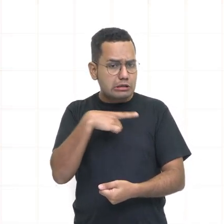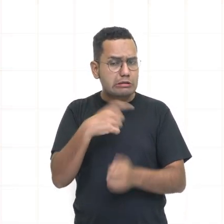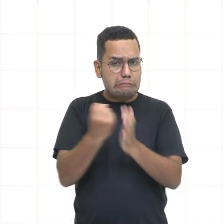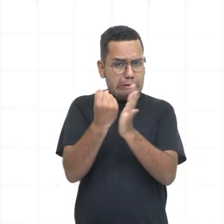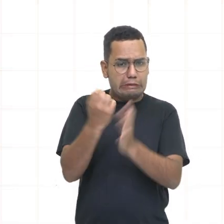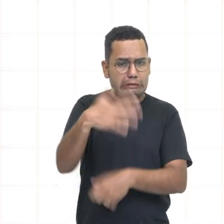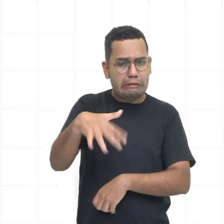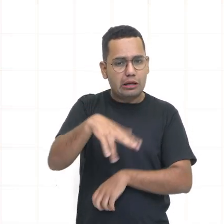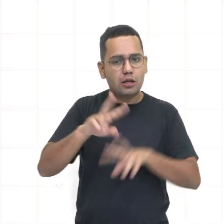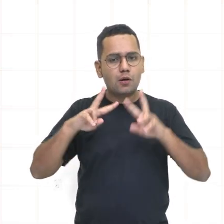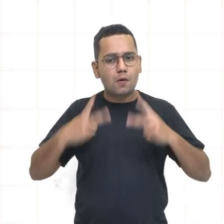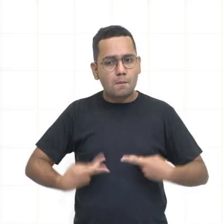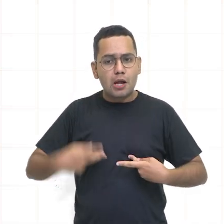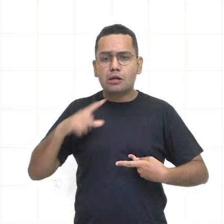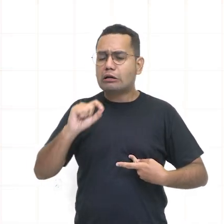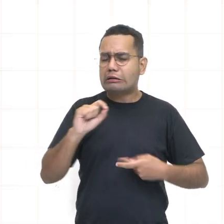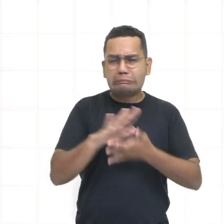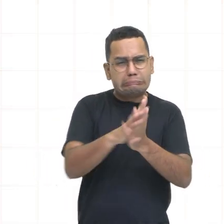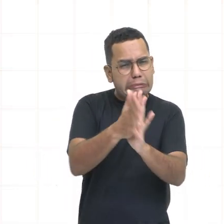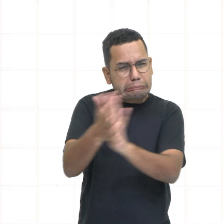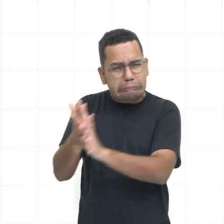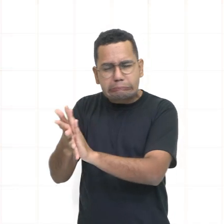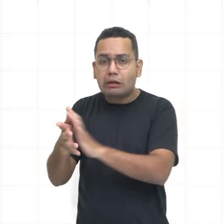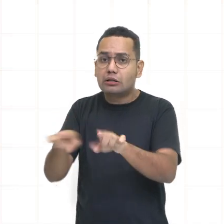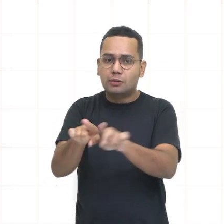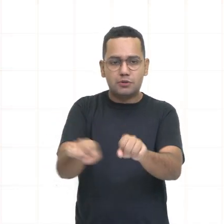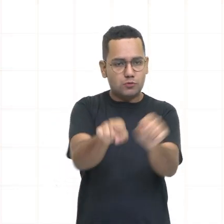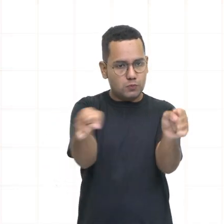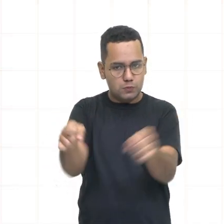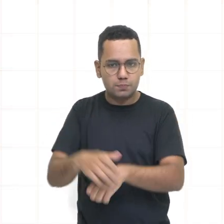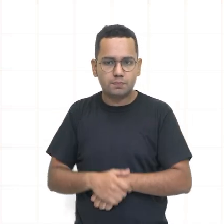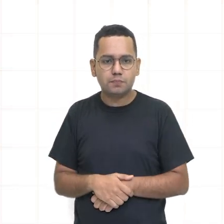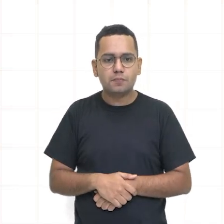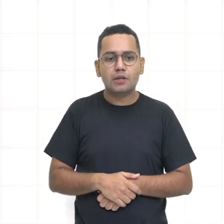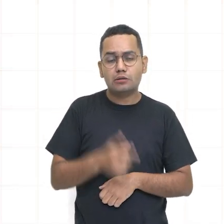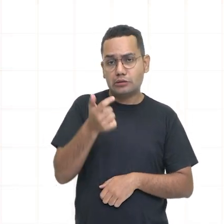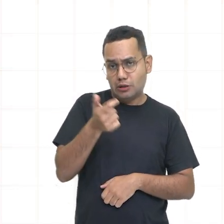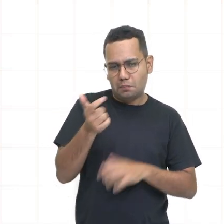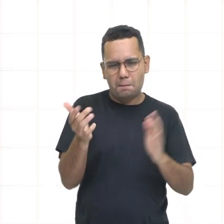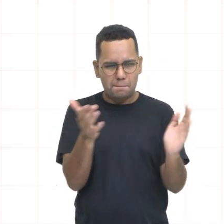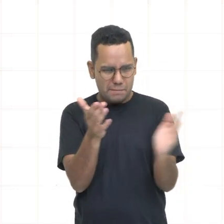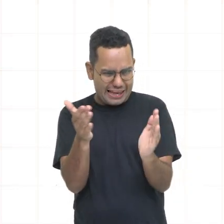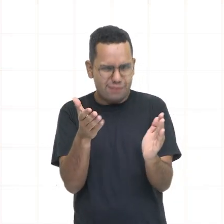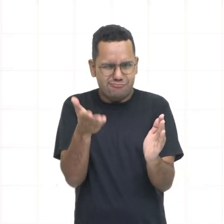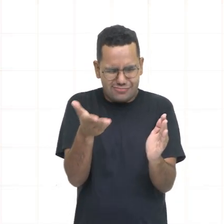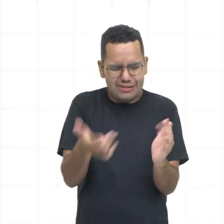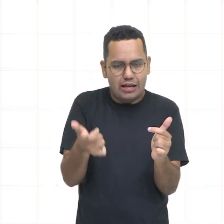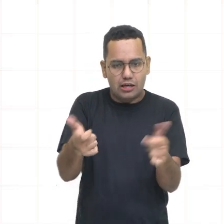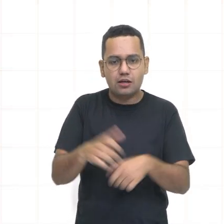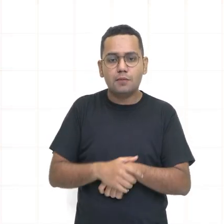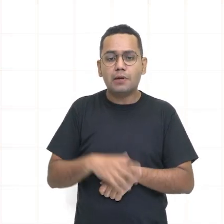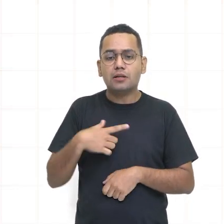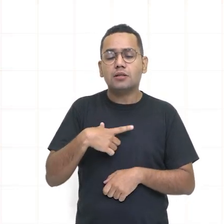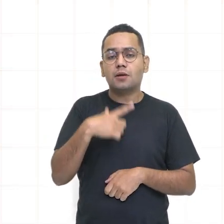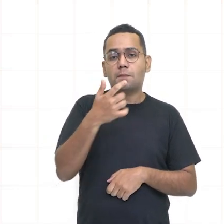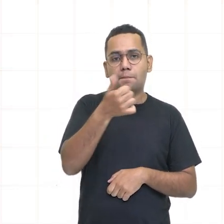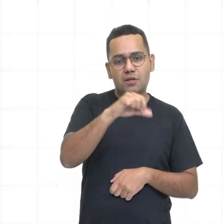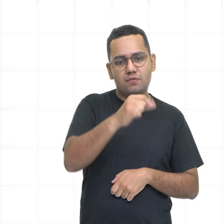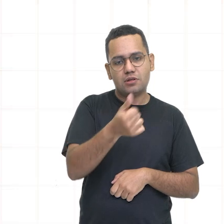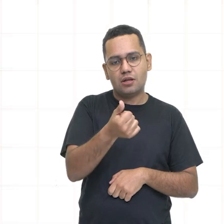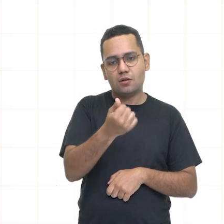e devastação. A fase 2, ou segunda fase, que se estendeu de 1941